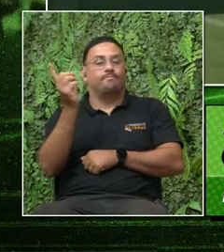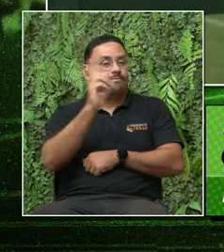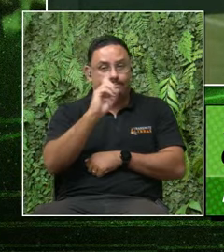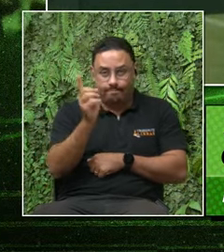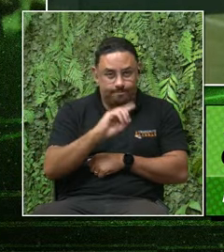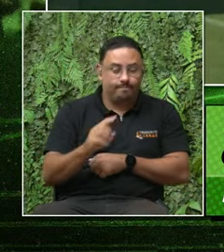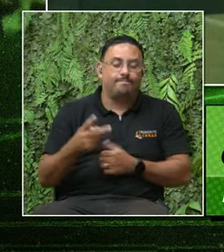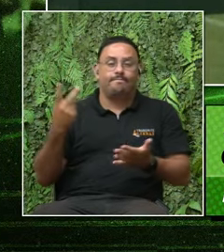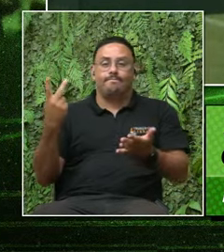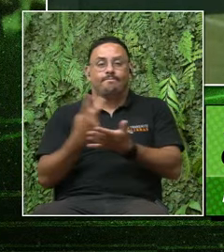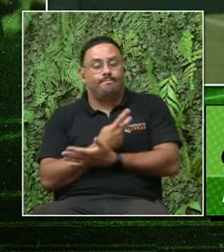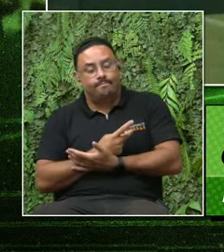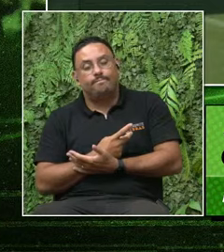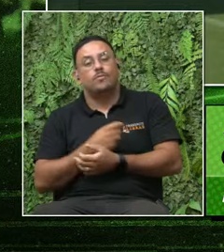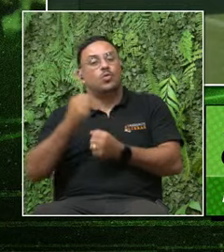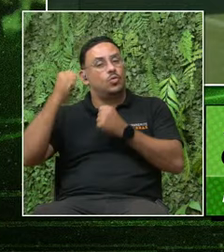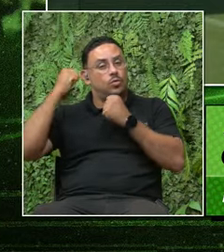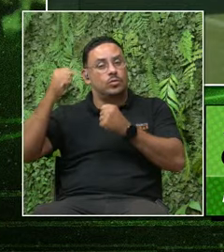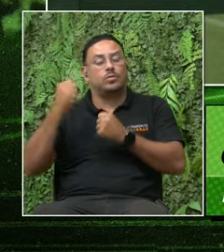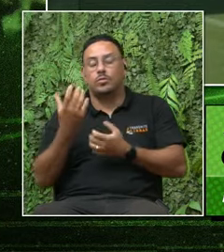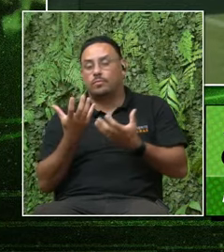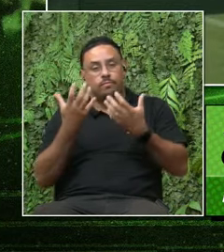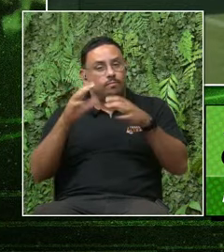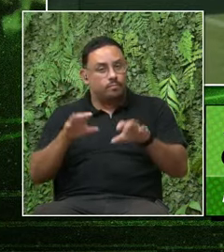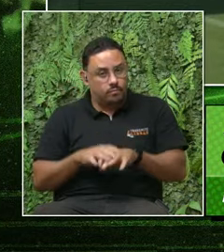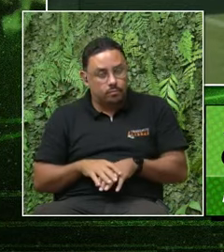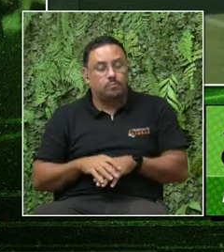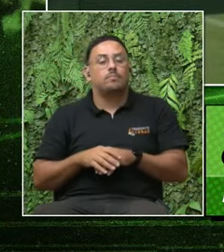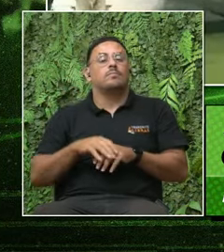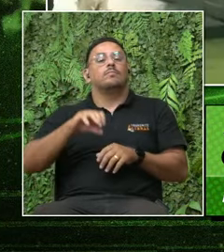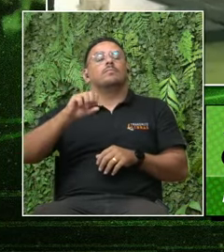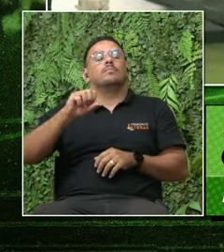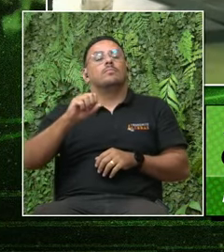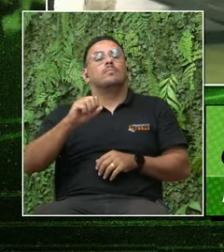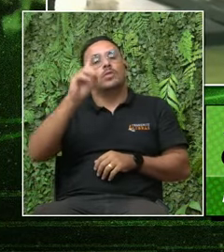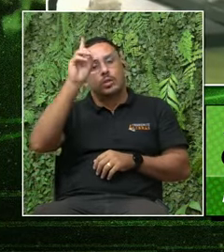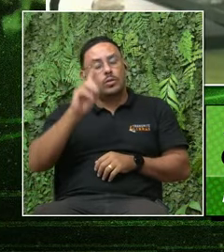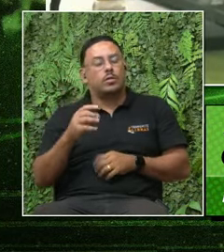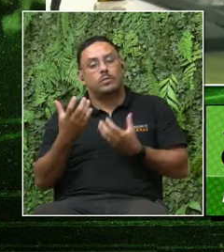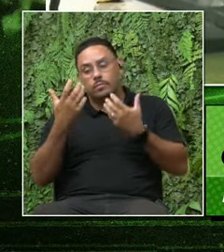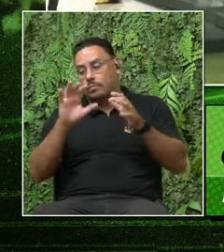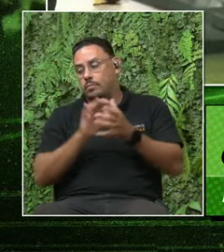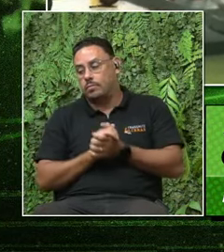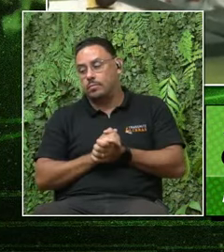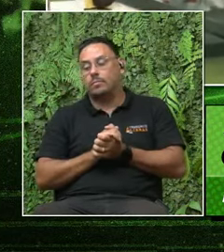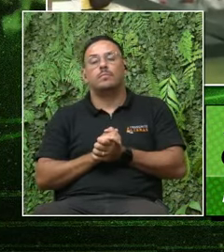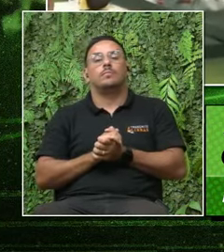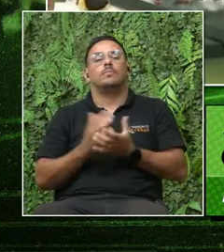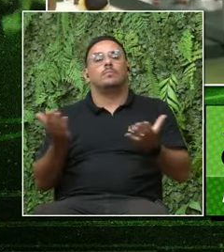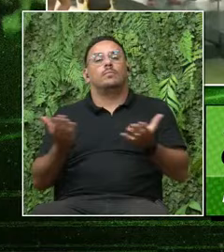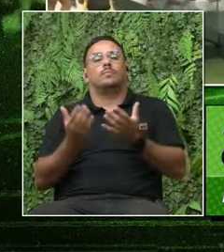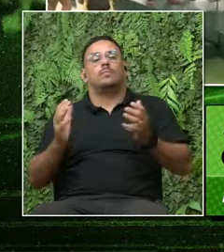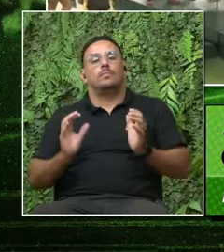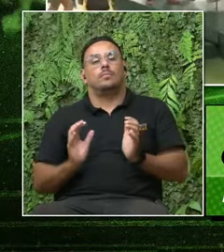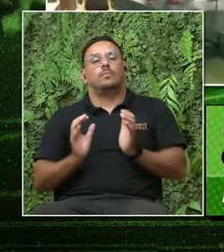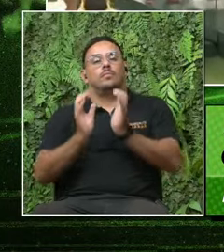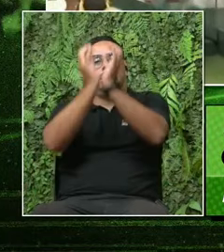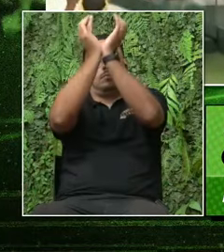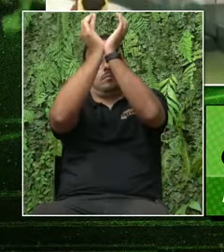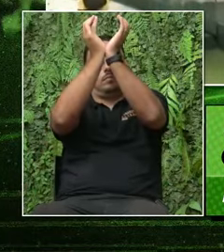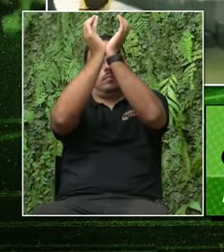encaixa que não é o que o torcedor não é o que a diretoria quer não é o que a saf quer esse vai levantar o arel